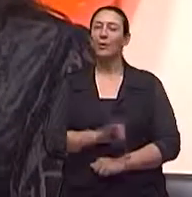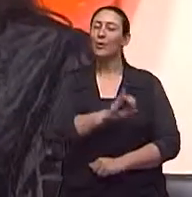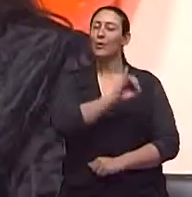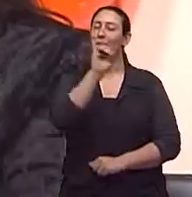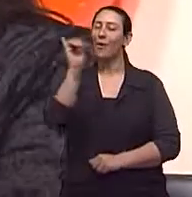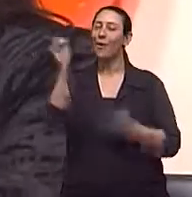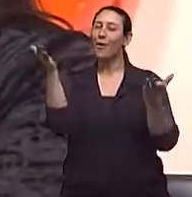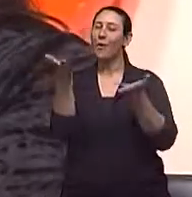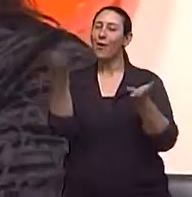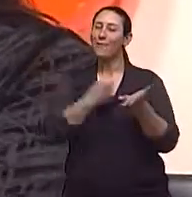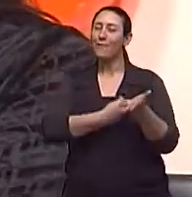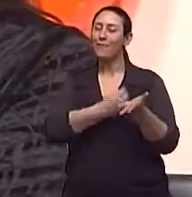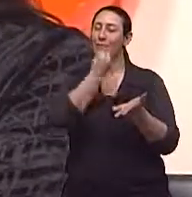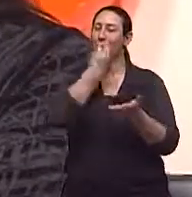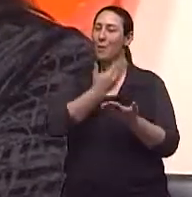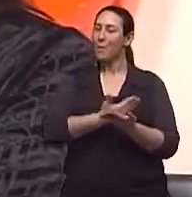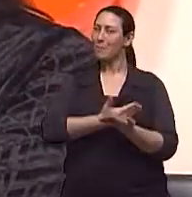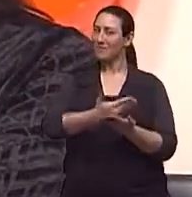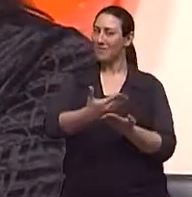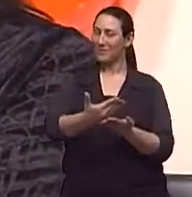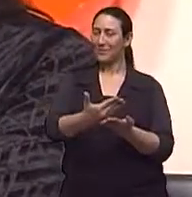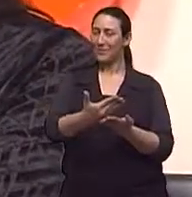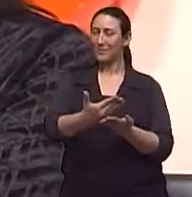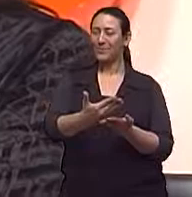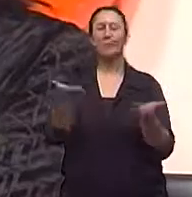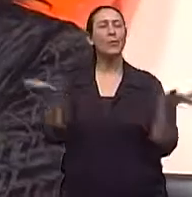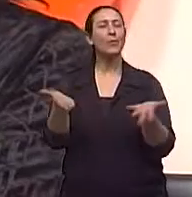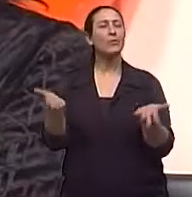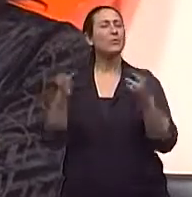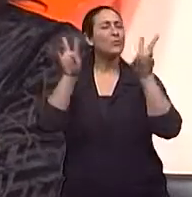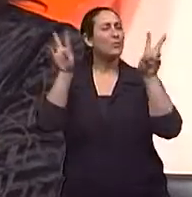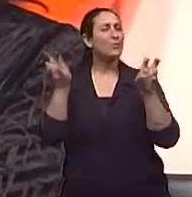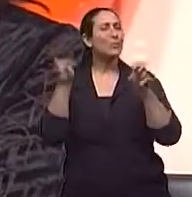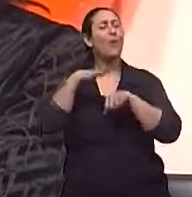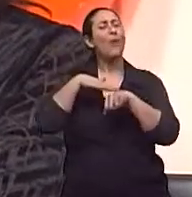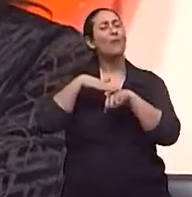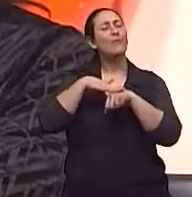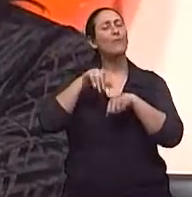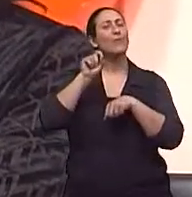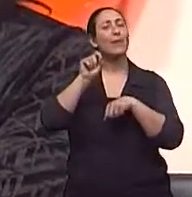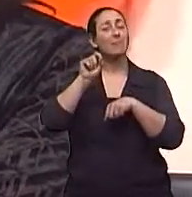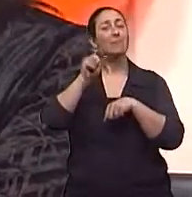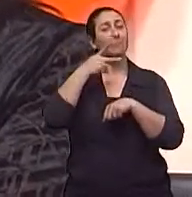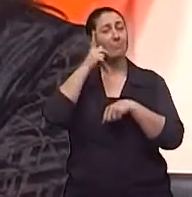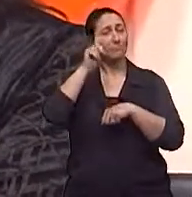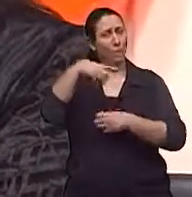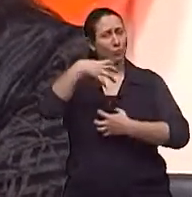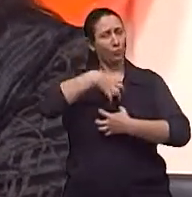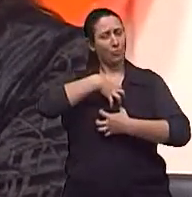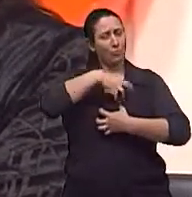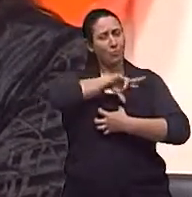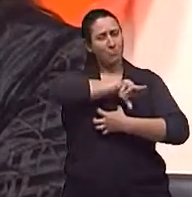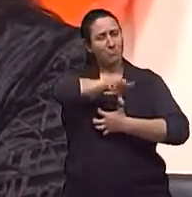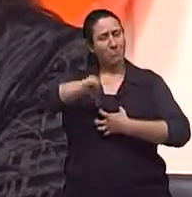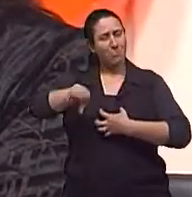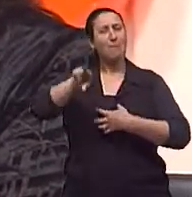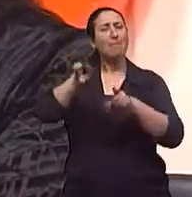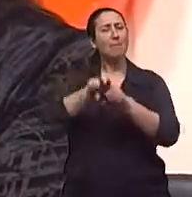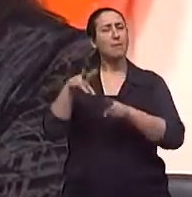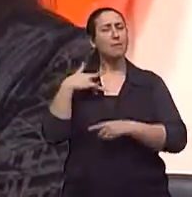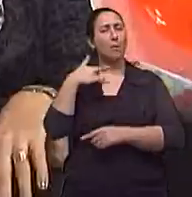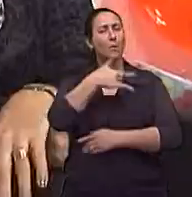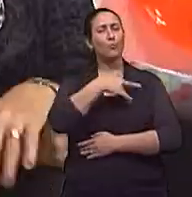olá o nosso viva bem de hoje está começando e nós vamos falar sobre gênero e saúde mental